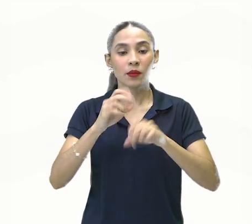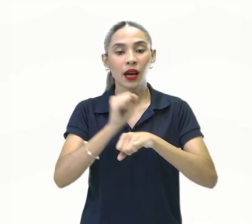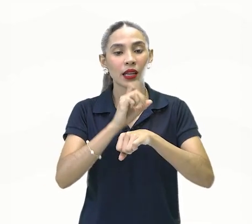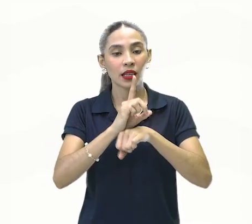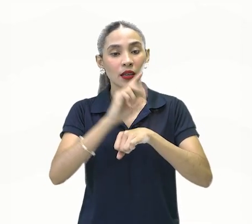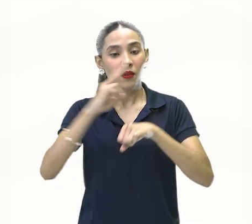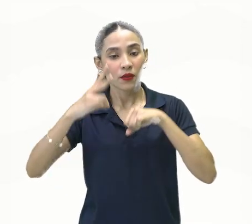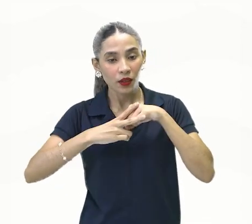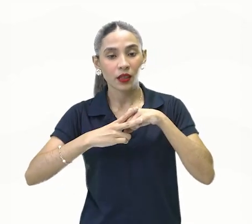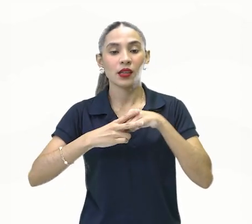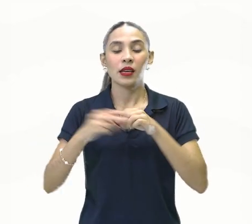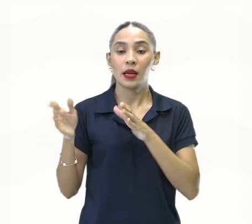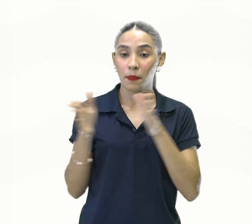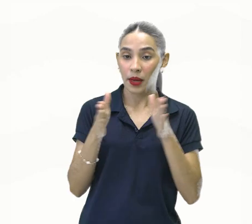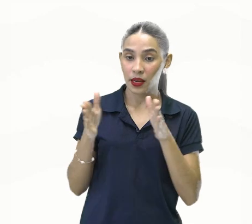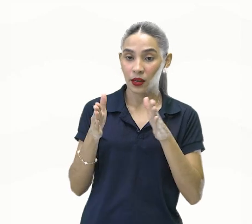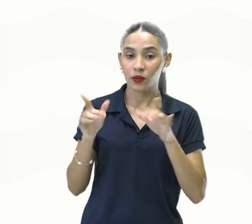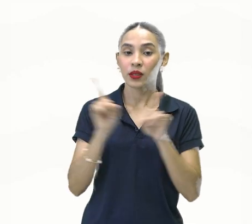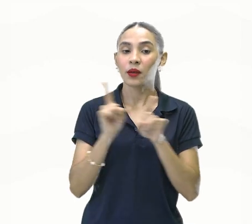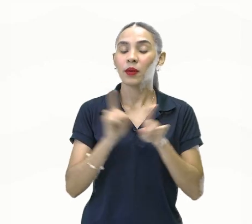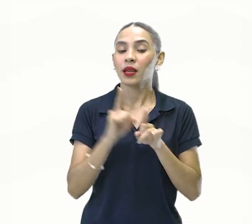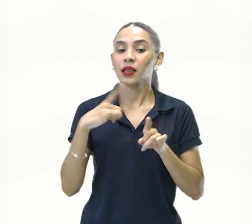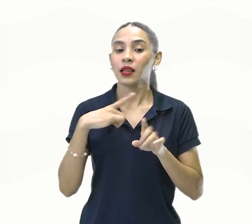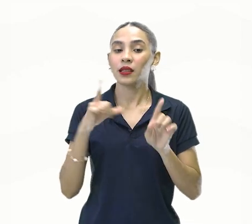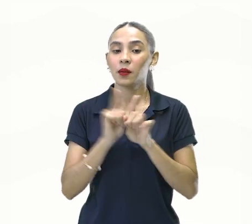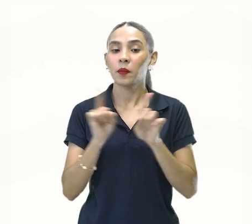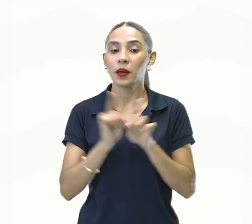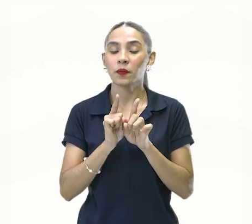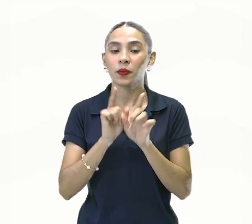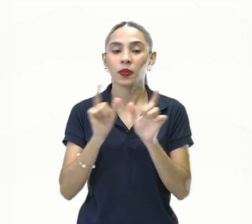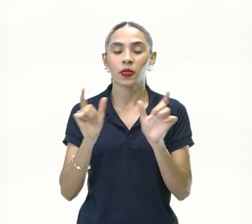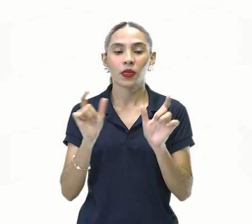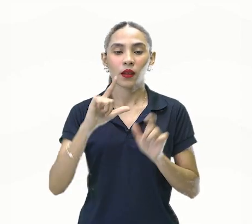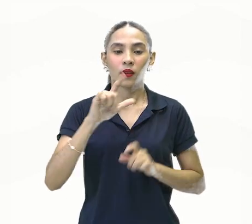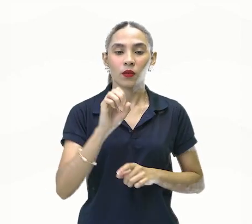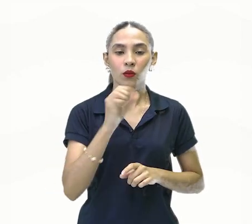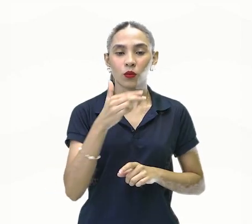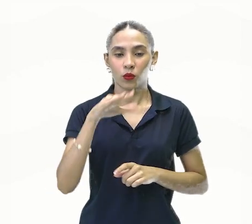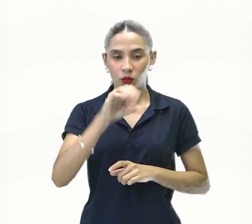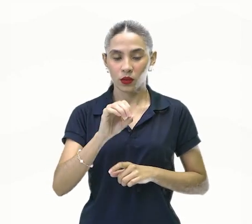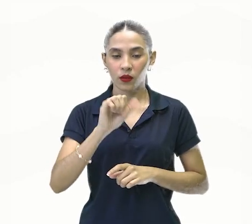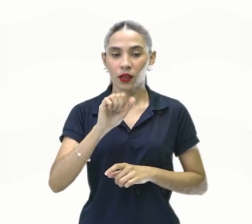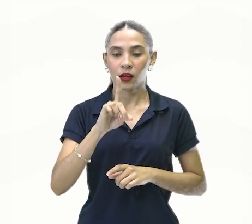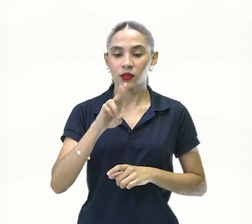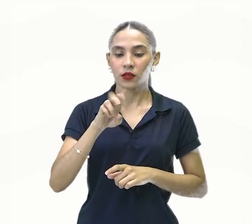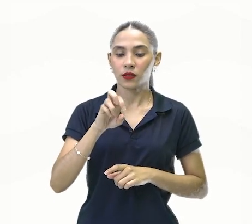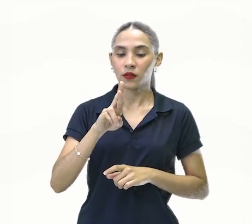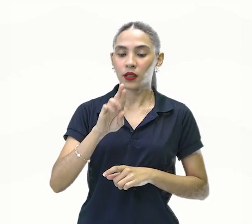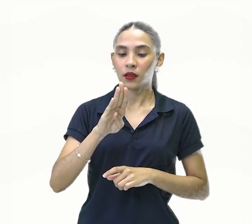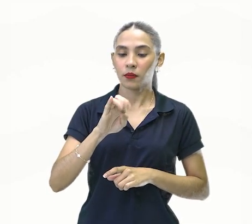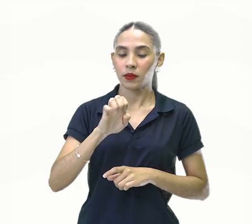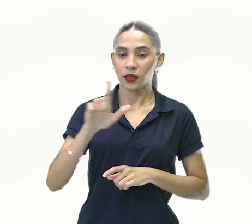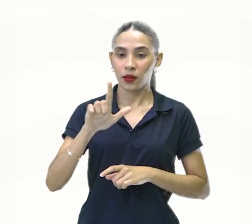advérbios de tempo. E tem, inclusive, ali uma locução adverbial, tá? This week.